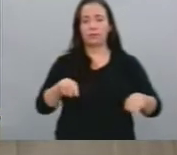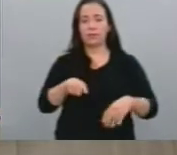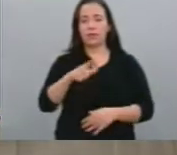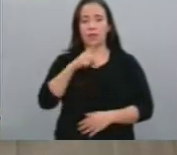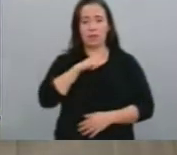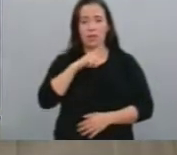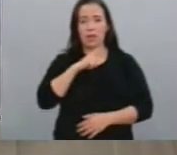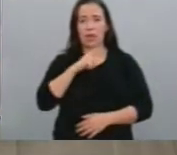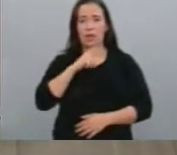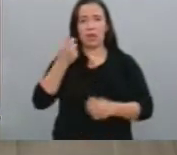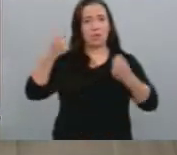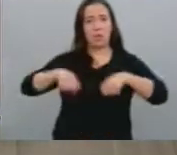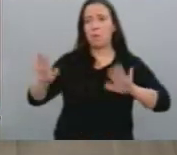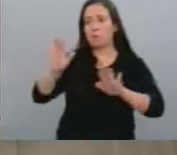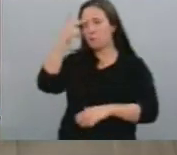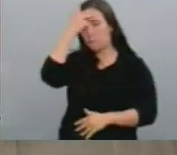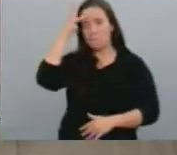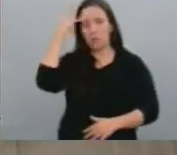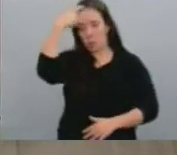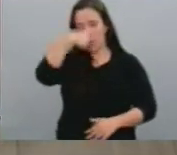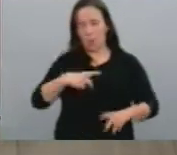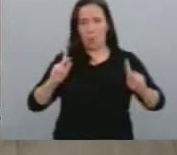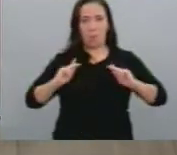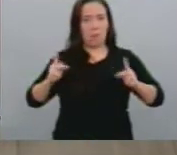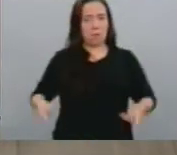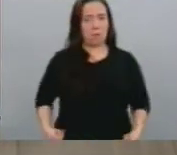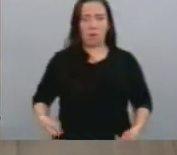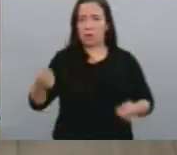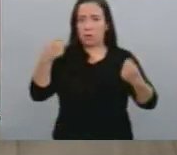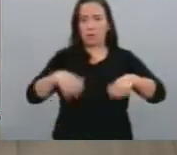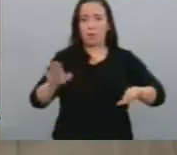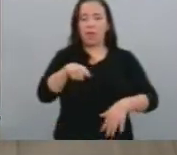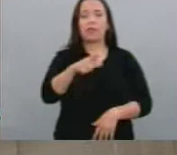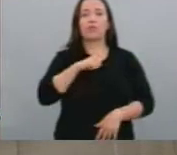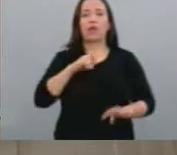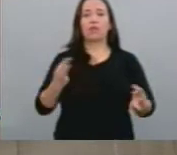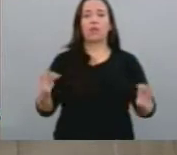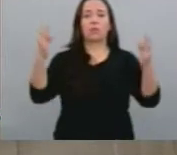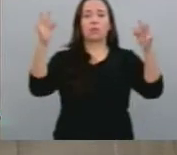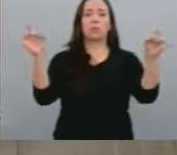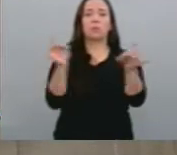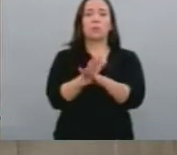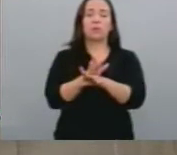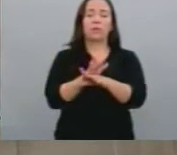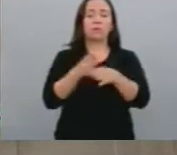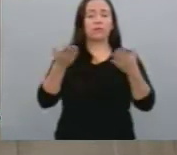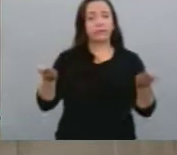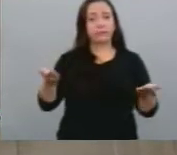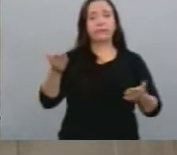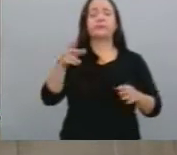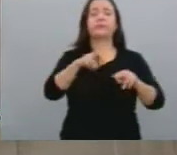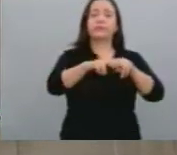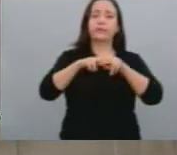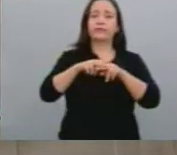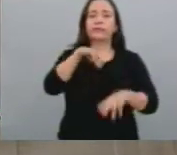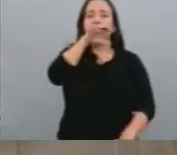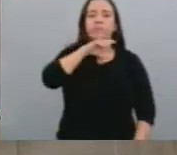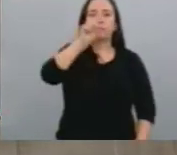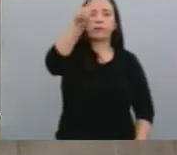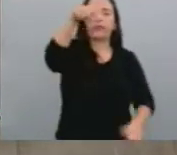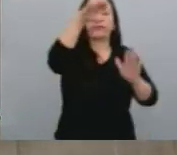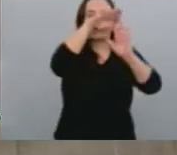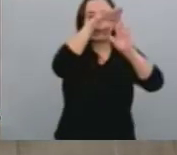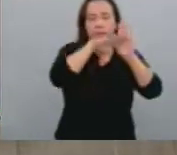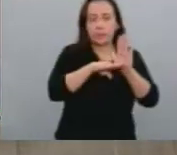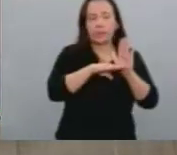produção de empregos. Isso tudo é feito com incentivo fiscal, redução da tarifa, por exemplo, da termoelétrica, redução da tarifa